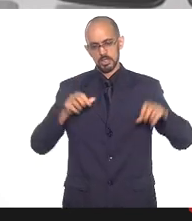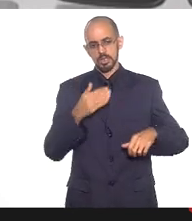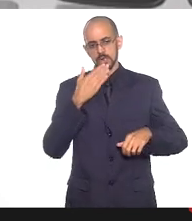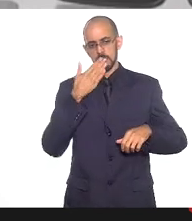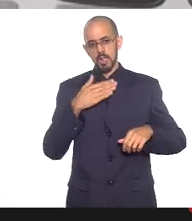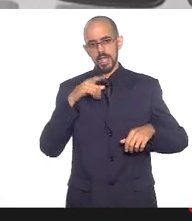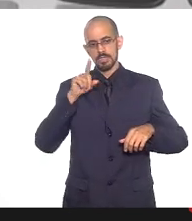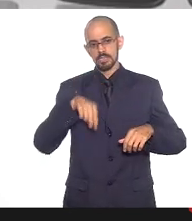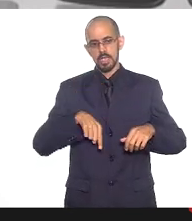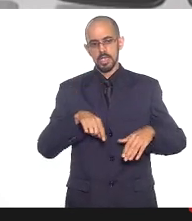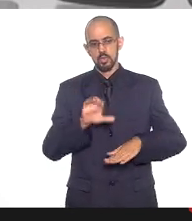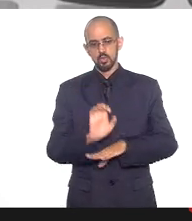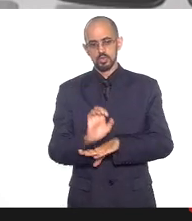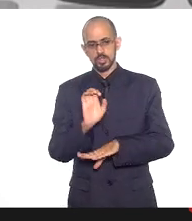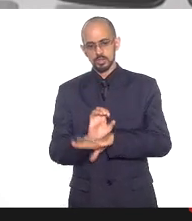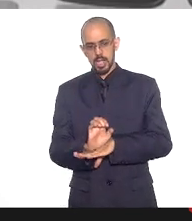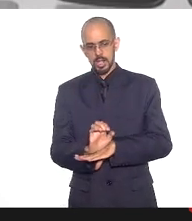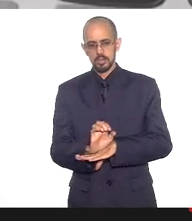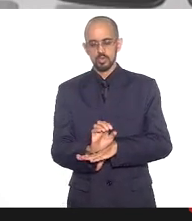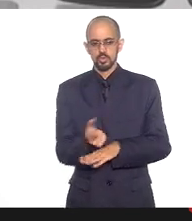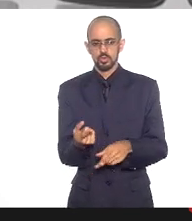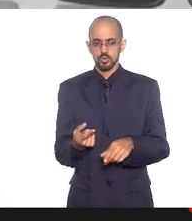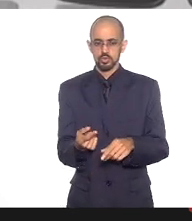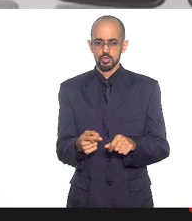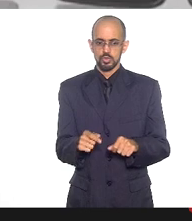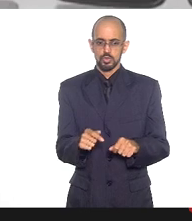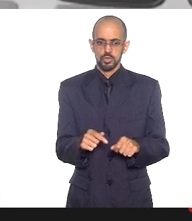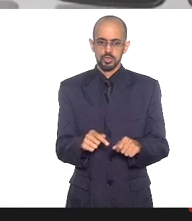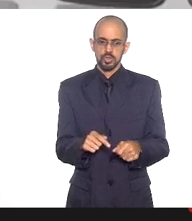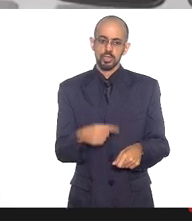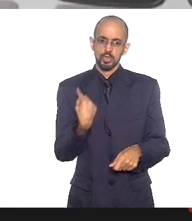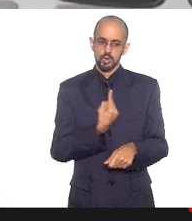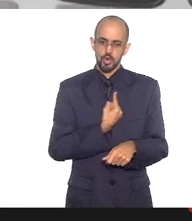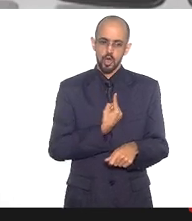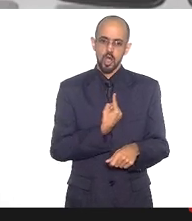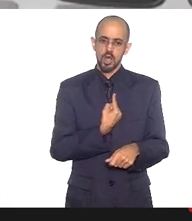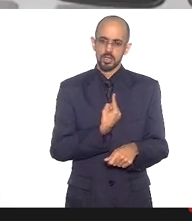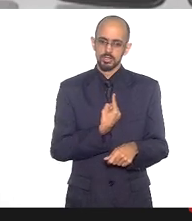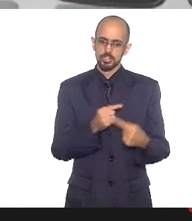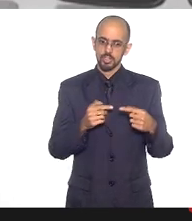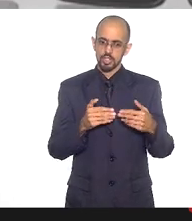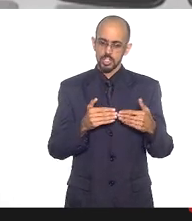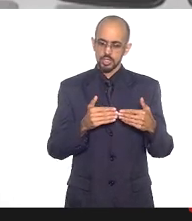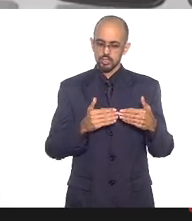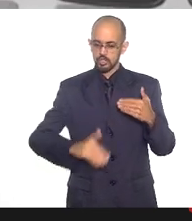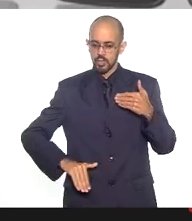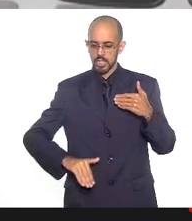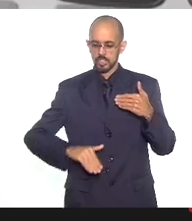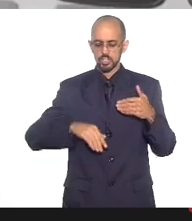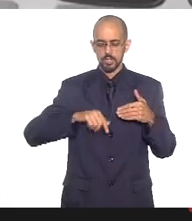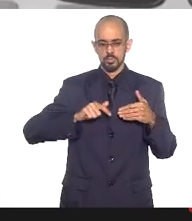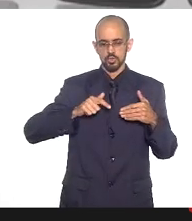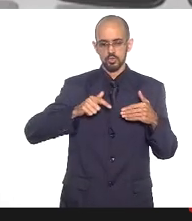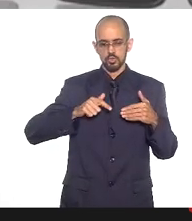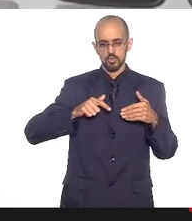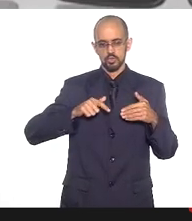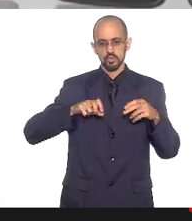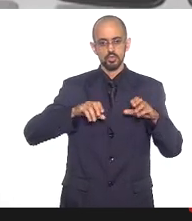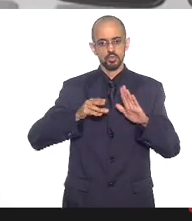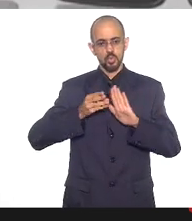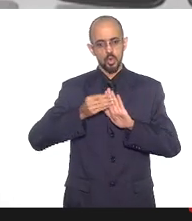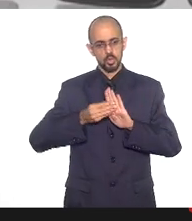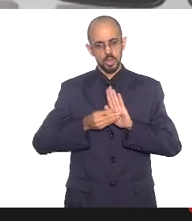entes federados a respeito dos quais, ou contra os quais nós divergimos naquela matéria,